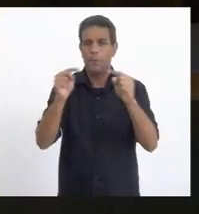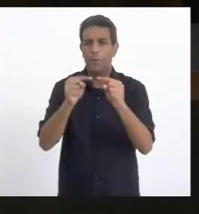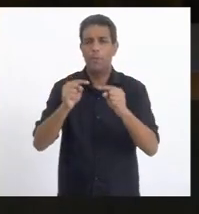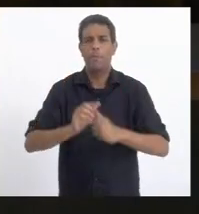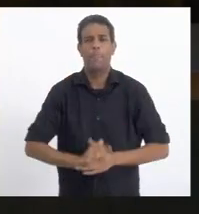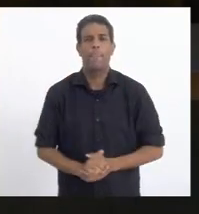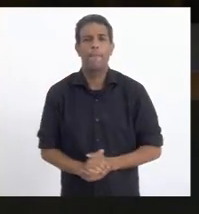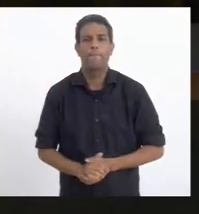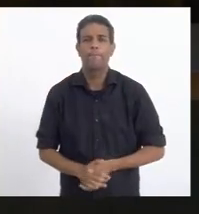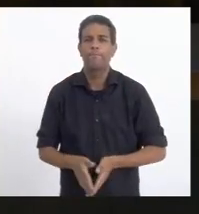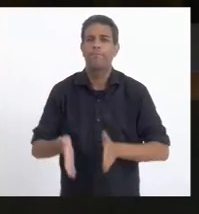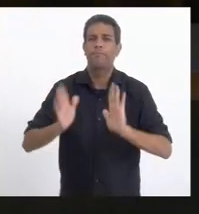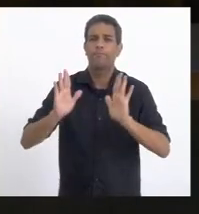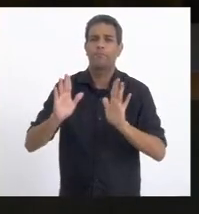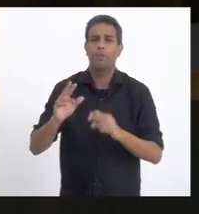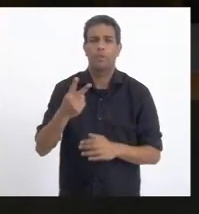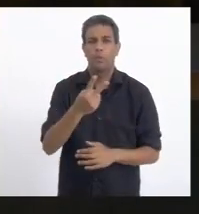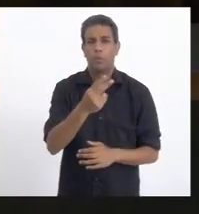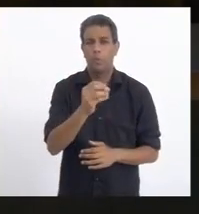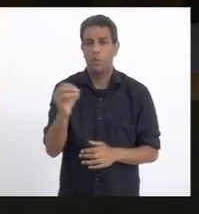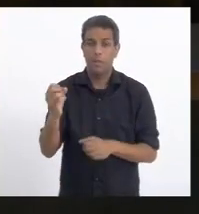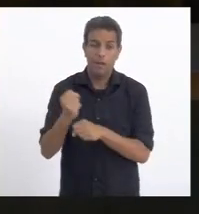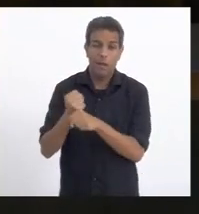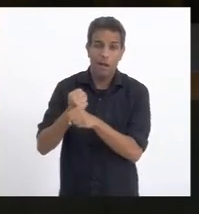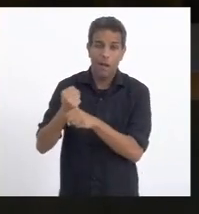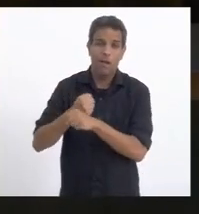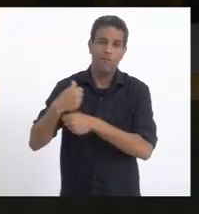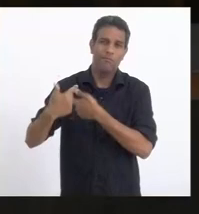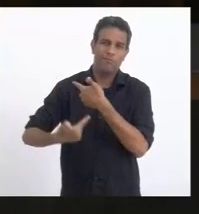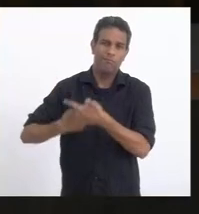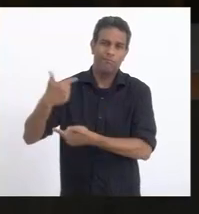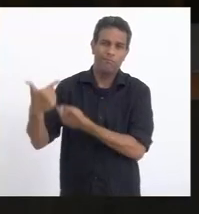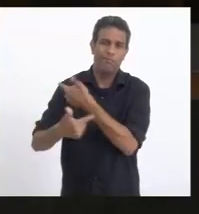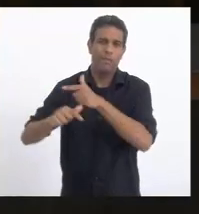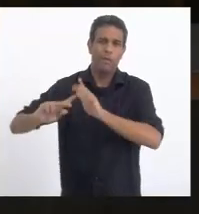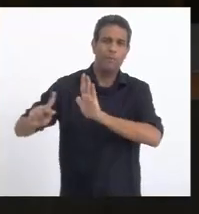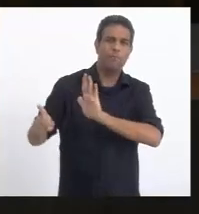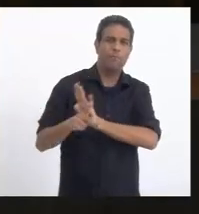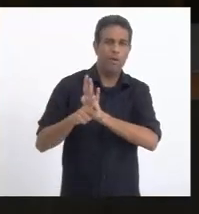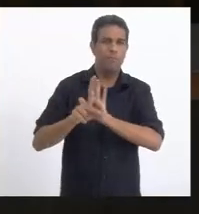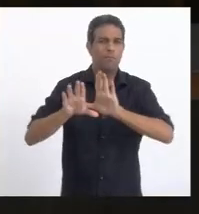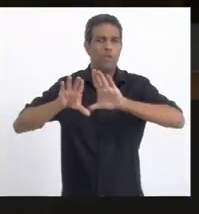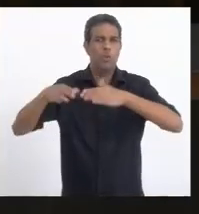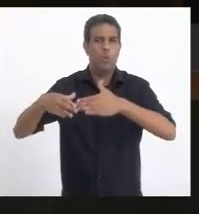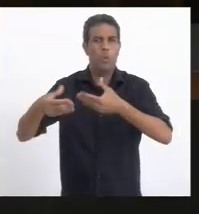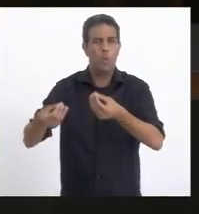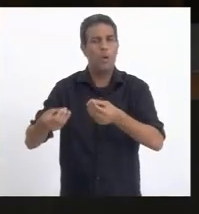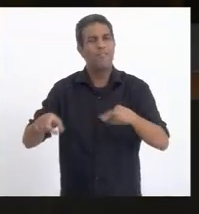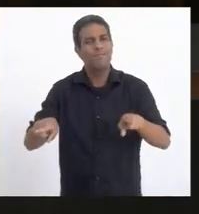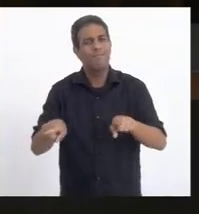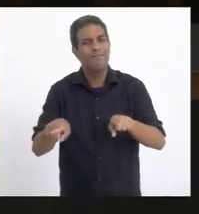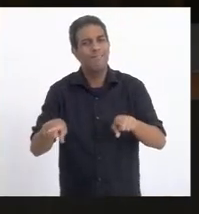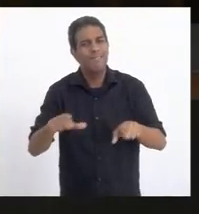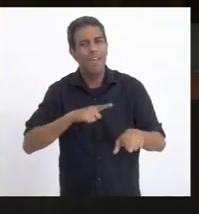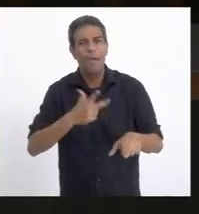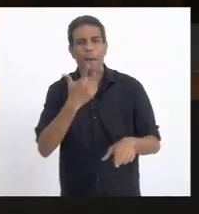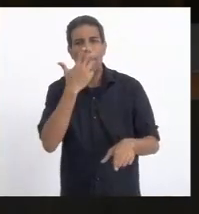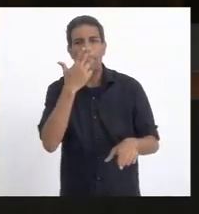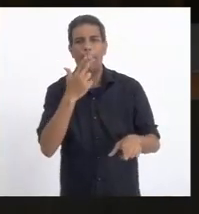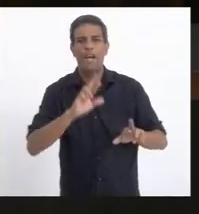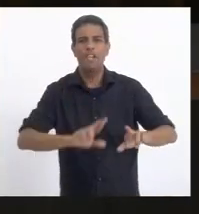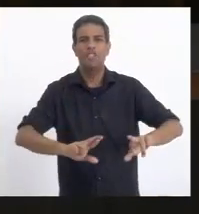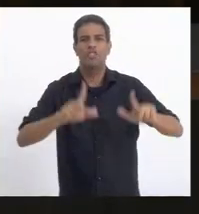apesar dos mais de 200 anos da existência das forças policiais a uma dificuldade